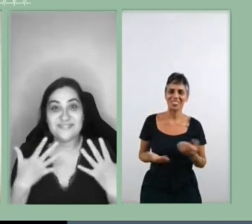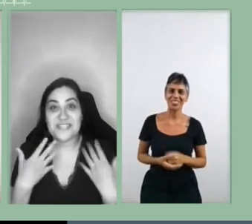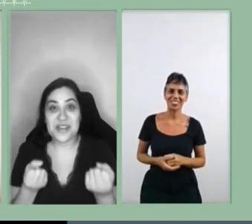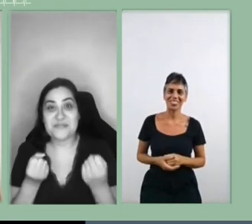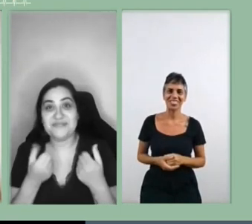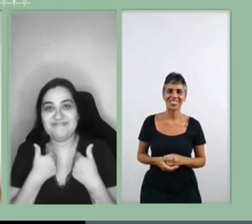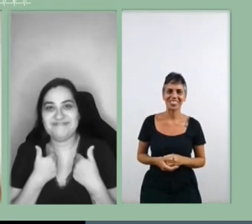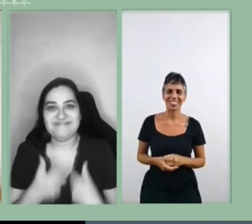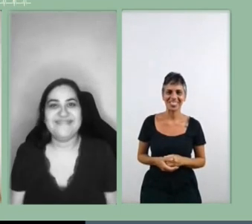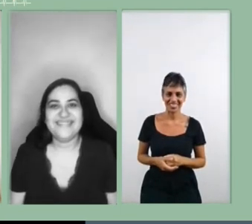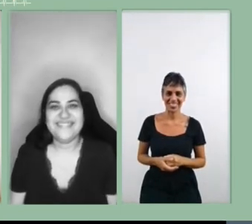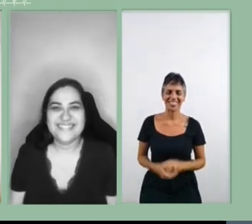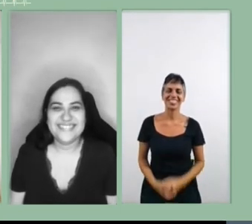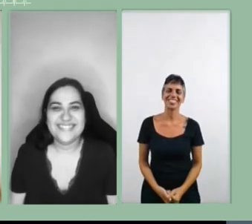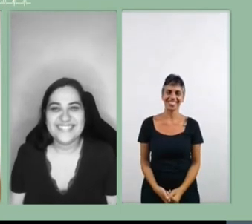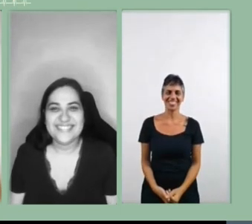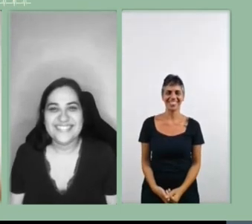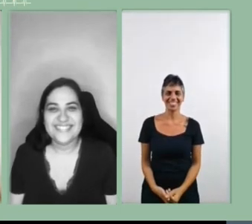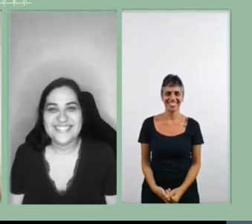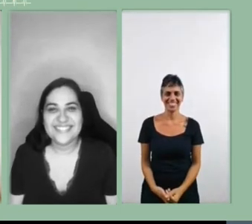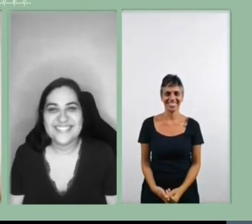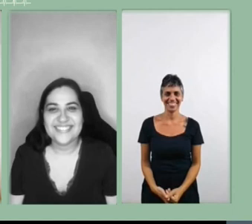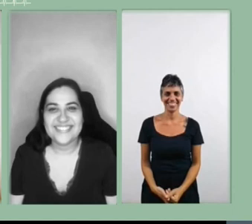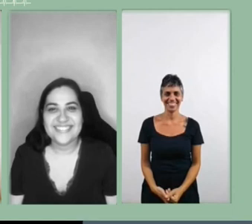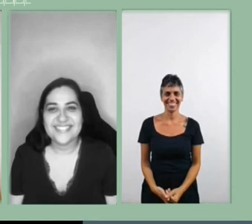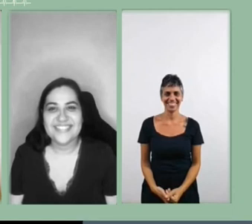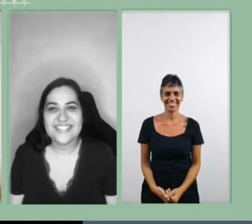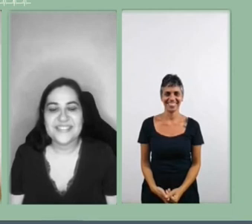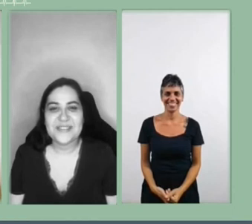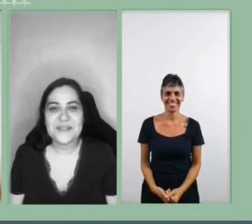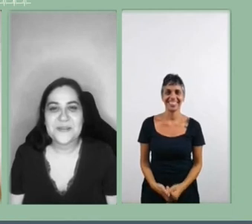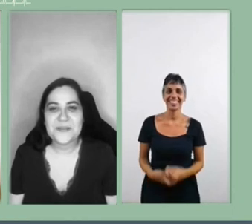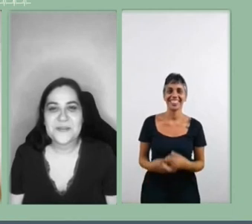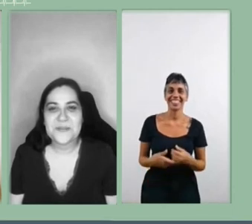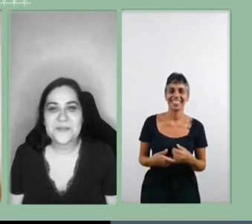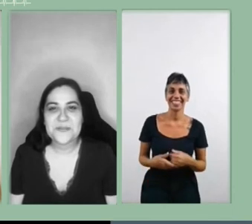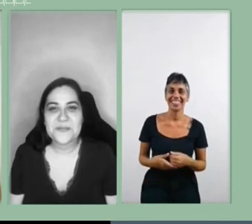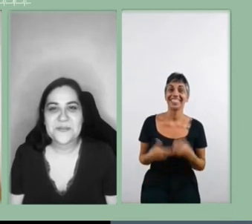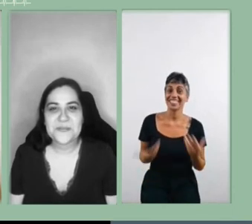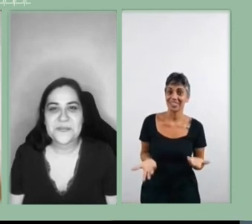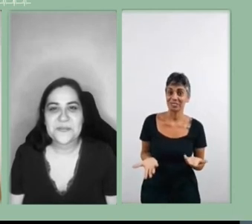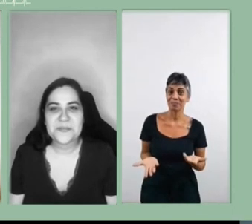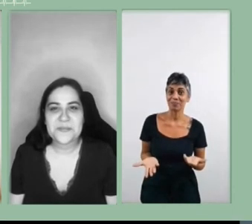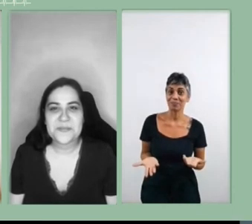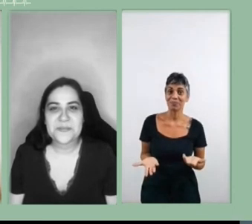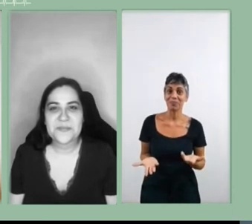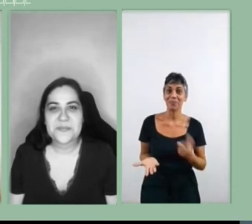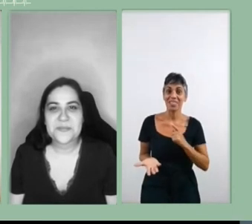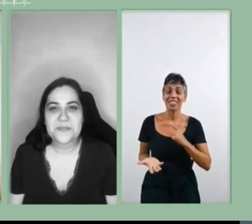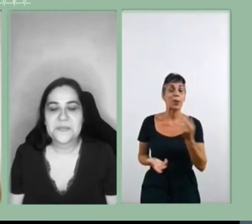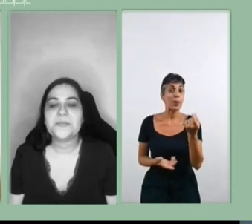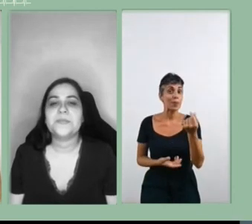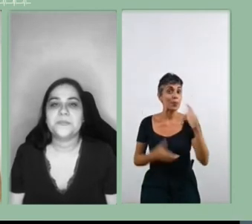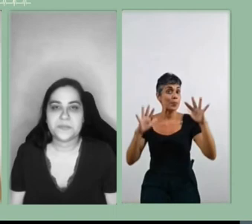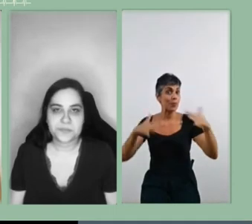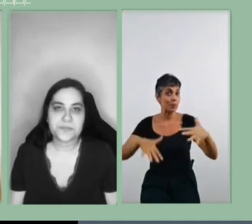assim, não percam, né? Não percam. Quando abrir as inscrições, abrir o carrinho, a gente vai ter o preço promocional para as 20 primeiras pessoas que